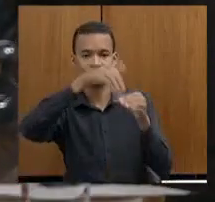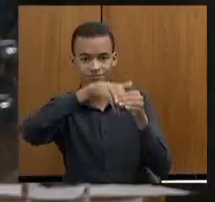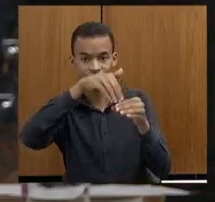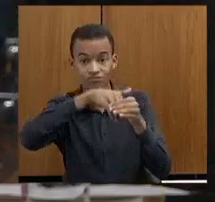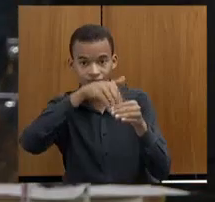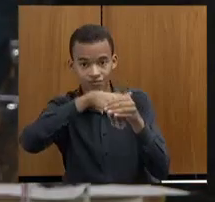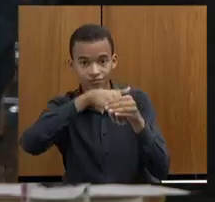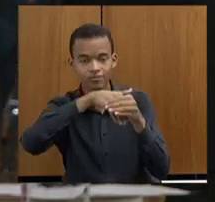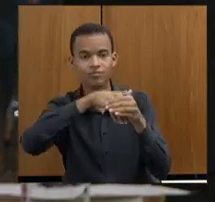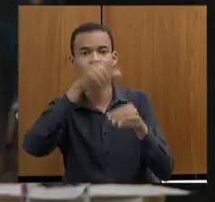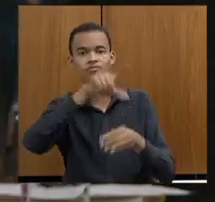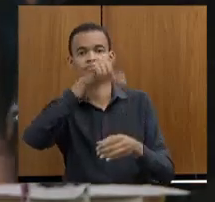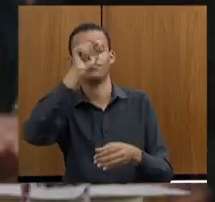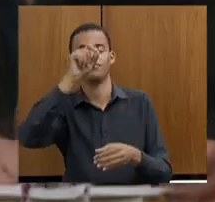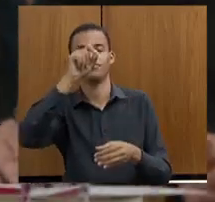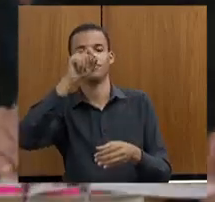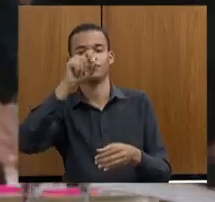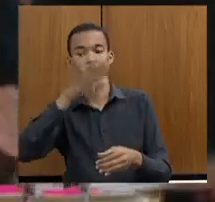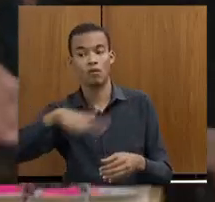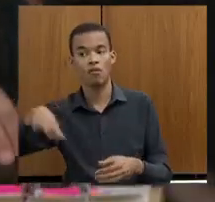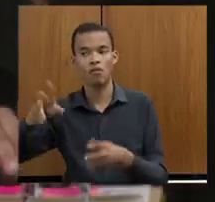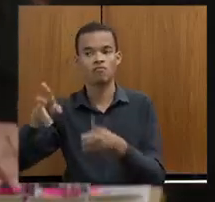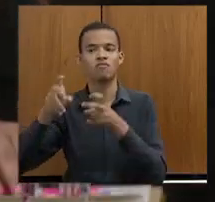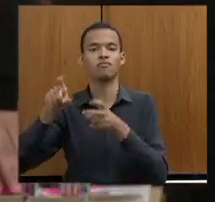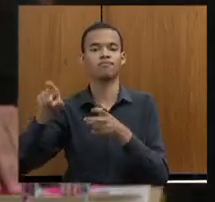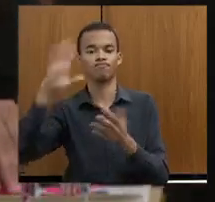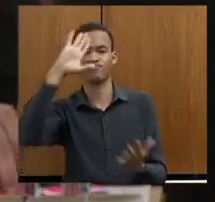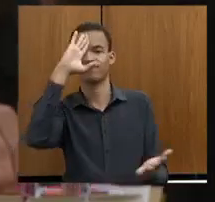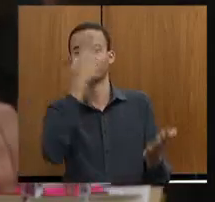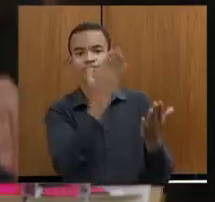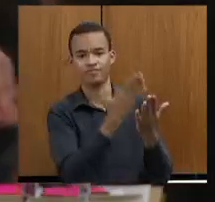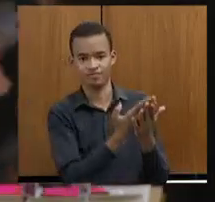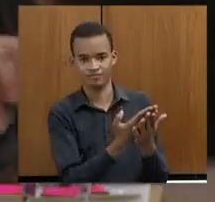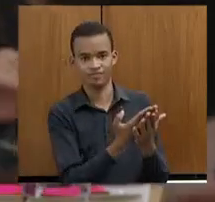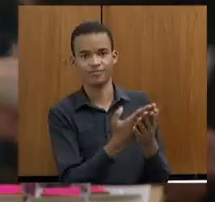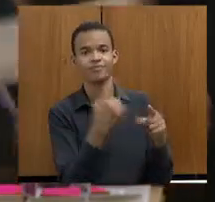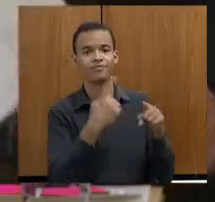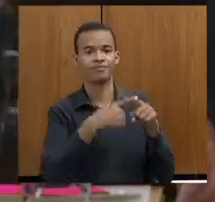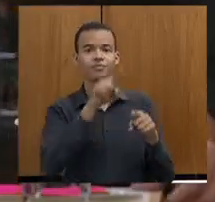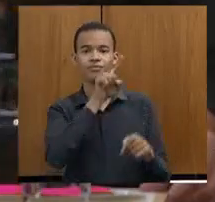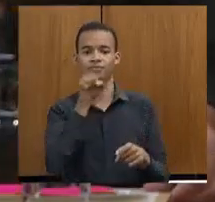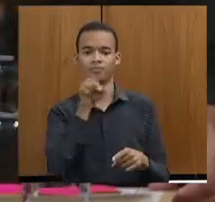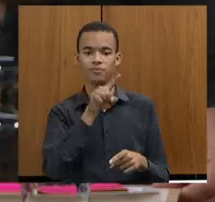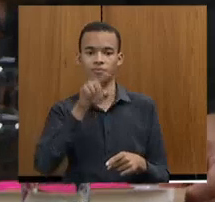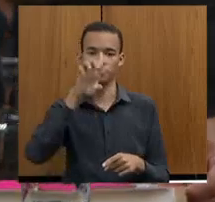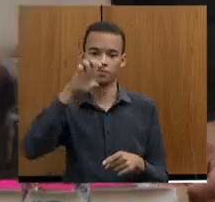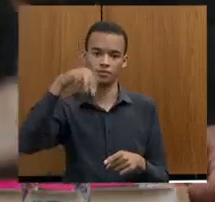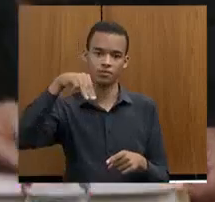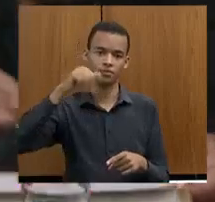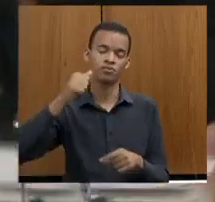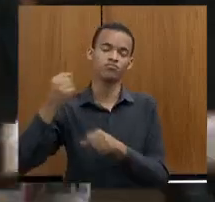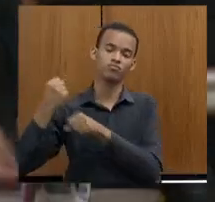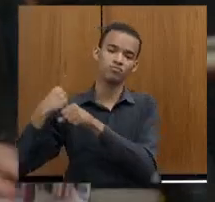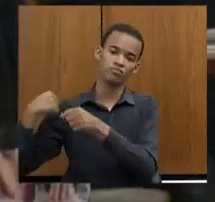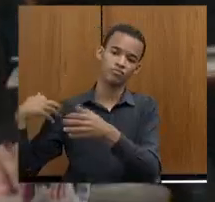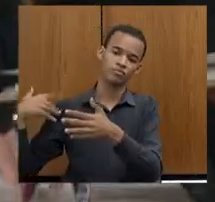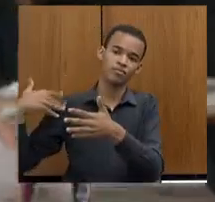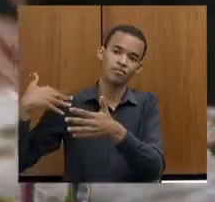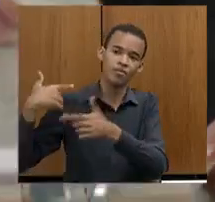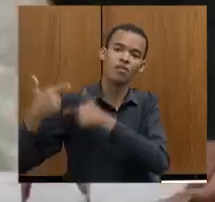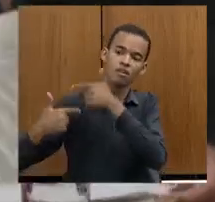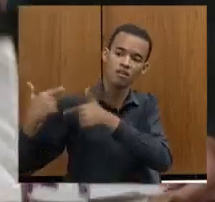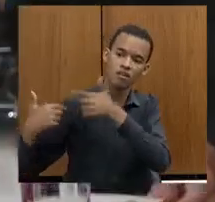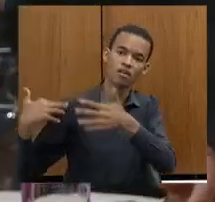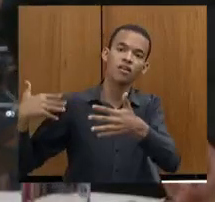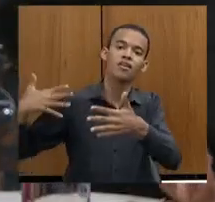as pessoas confiam no que Governador Romeu Zema fez até aqui e confiam no que o nosso Governador Romeu Zema